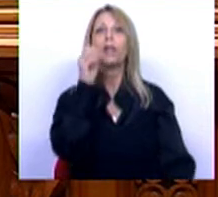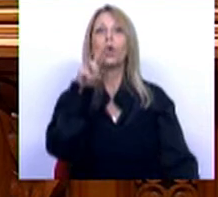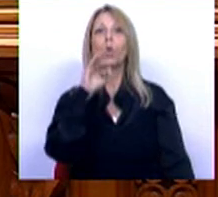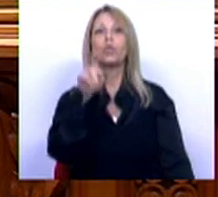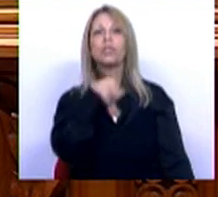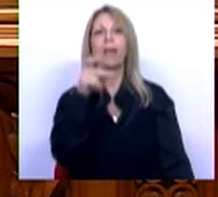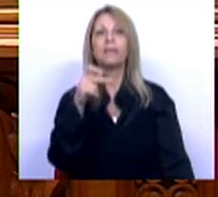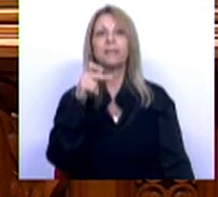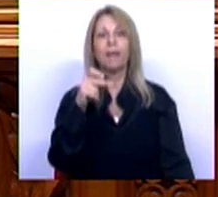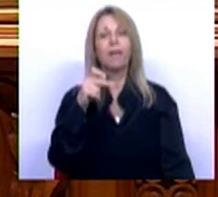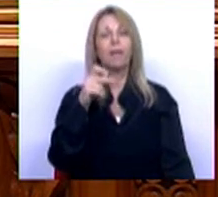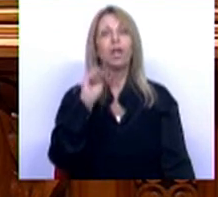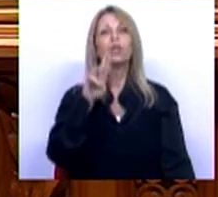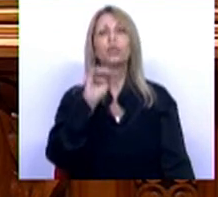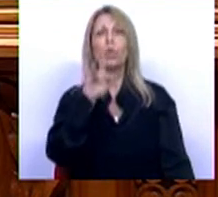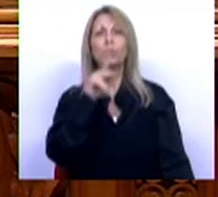favor.